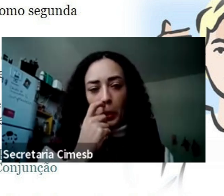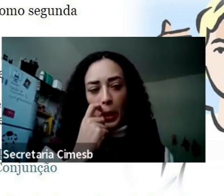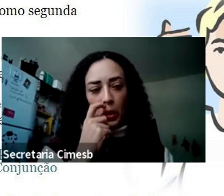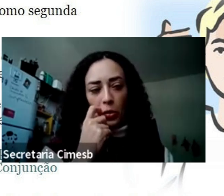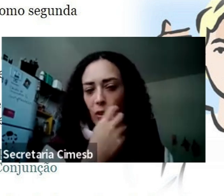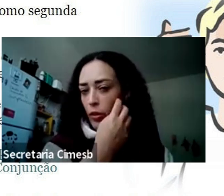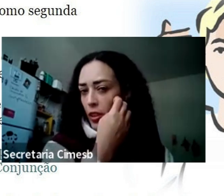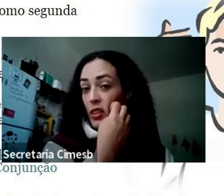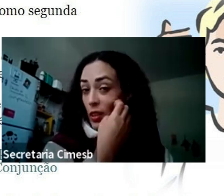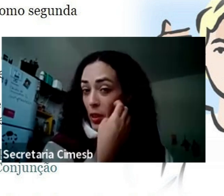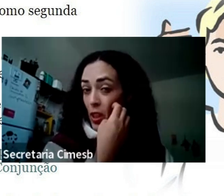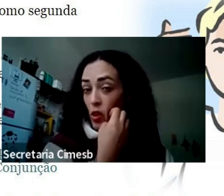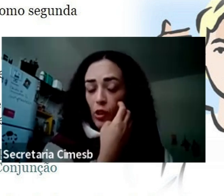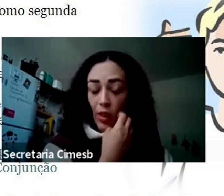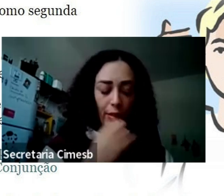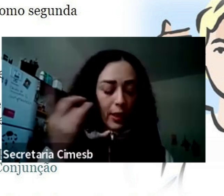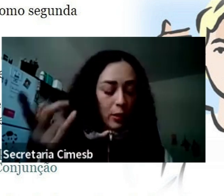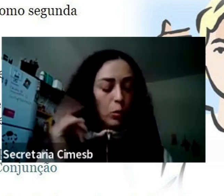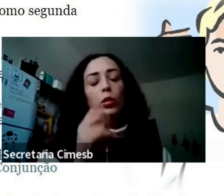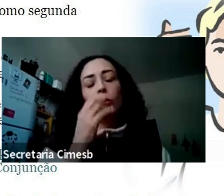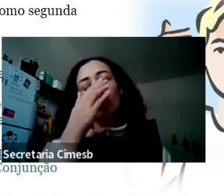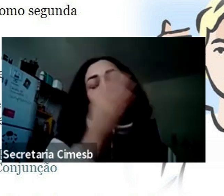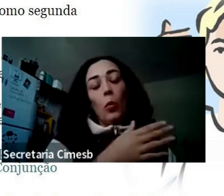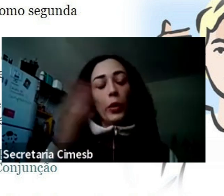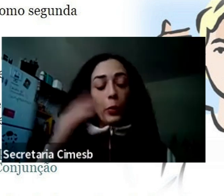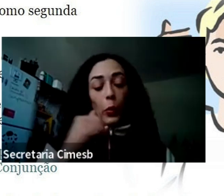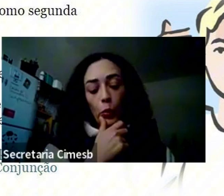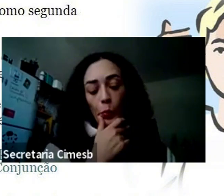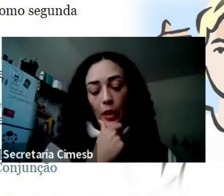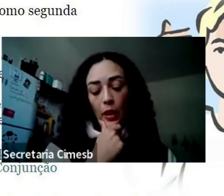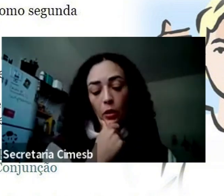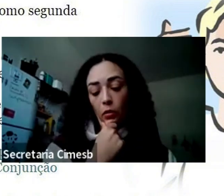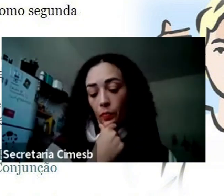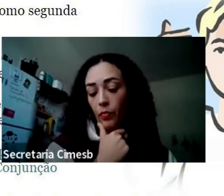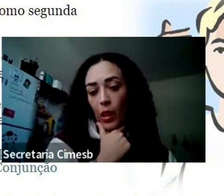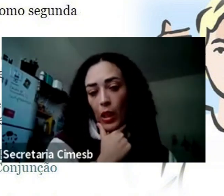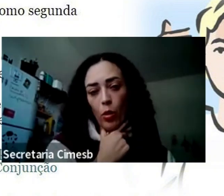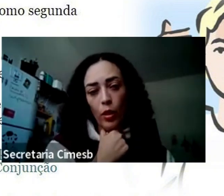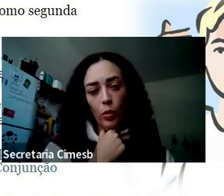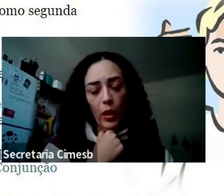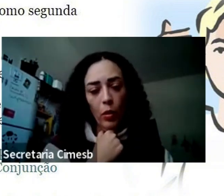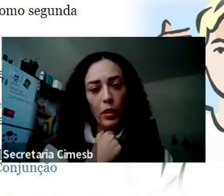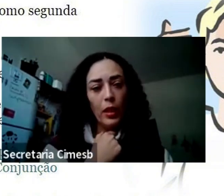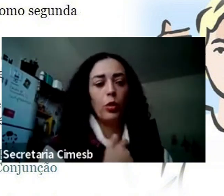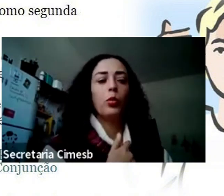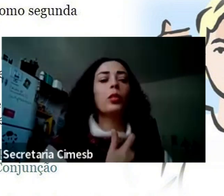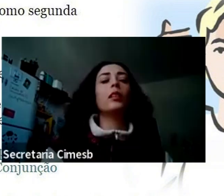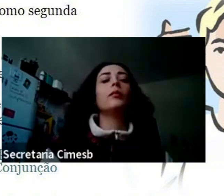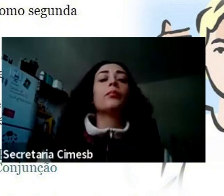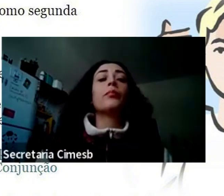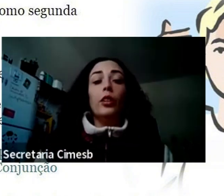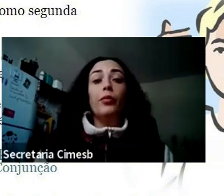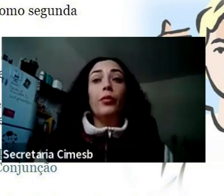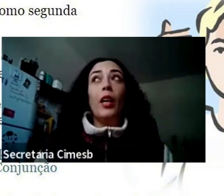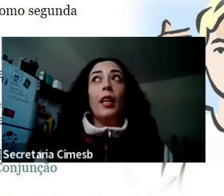a comunidade surda sofreu, isso também a gente vai ver aqui no curso, acompanhando um pouco do processo histórico da comunidade